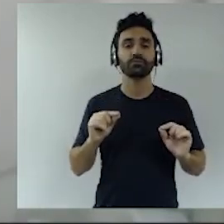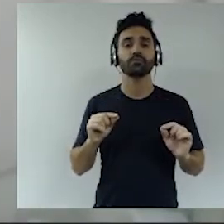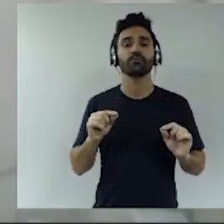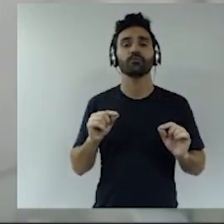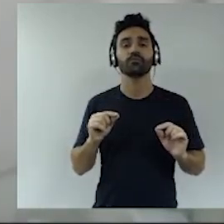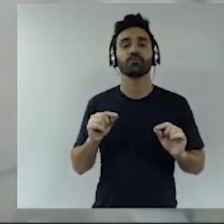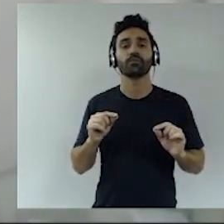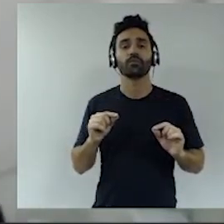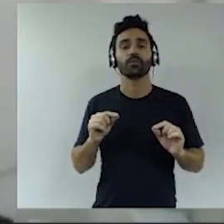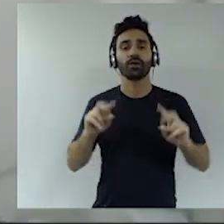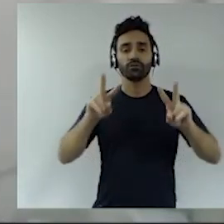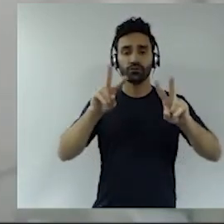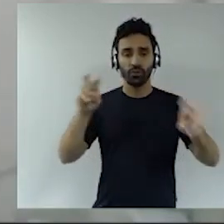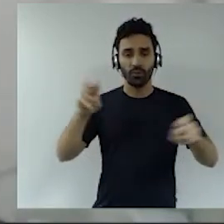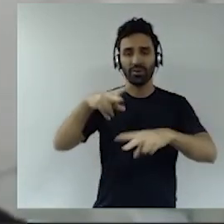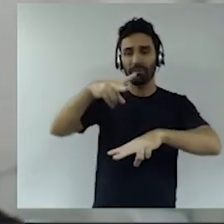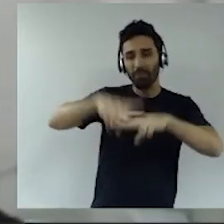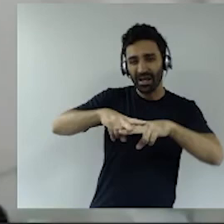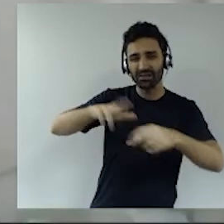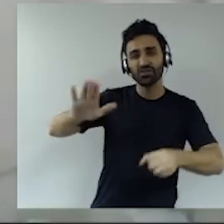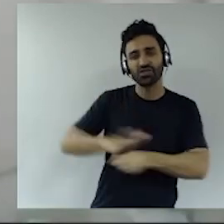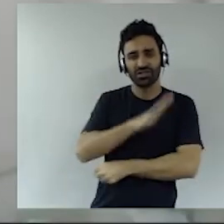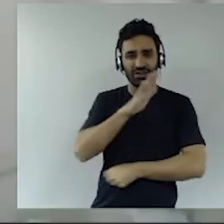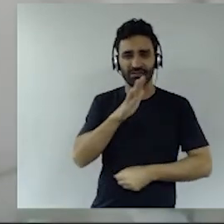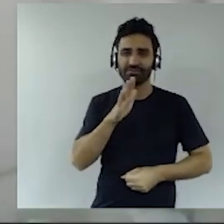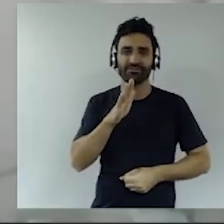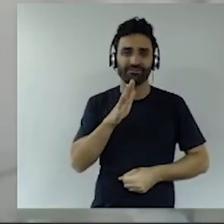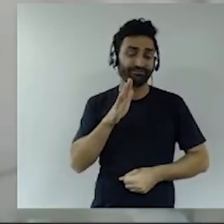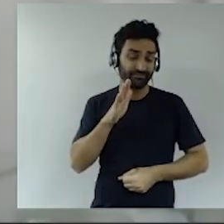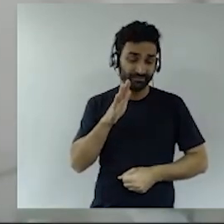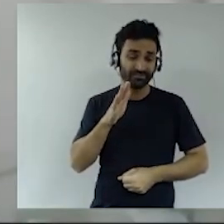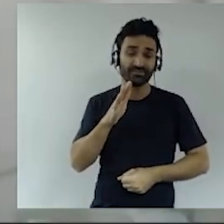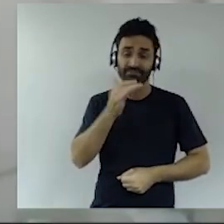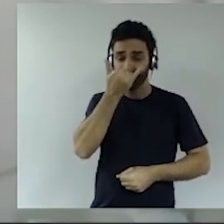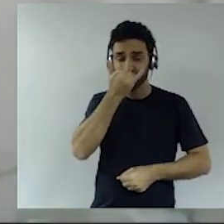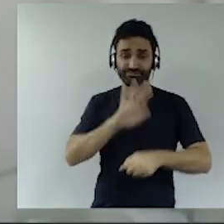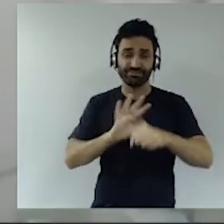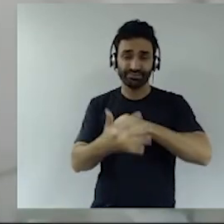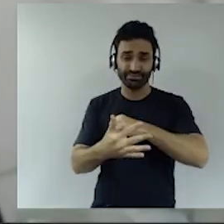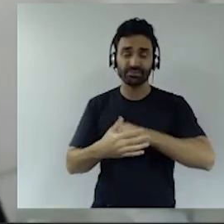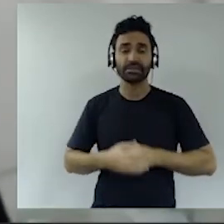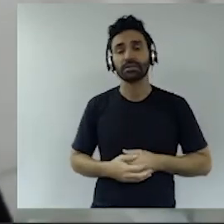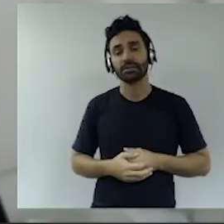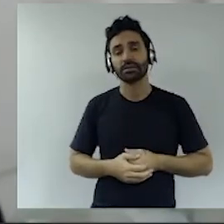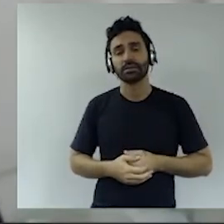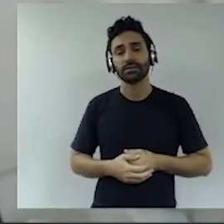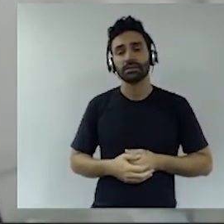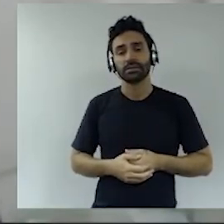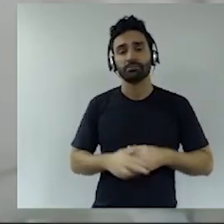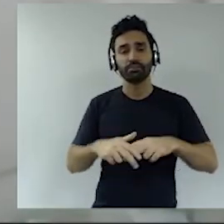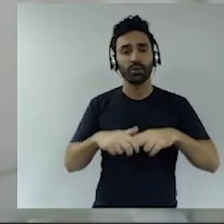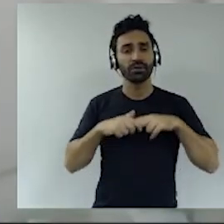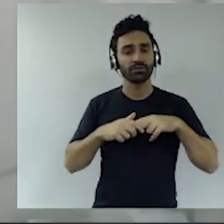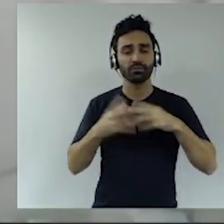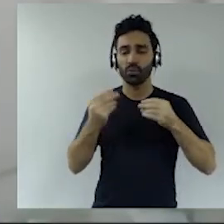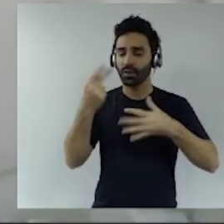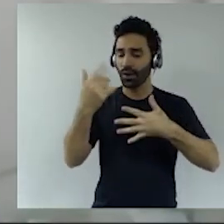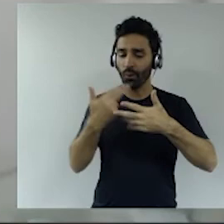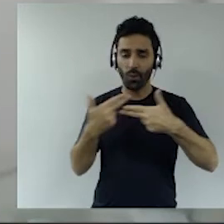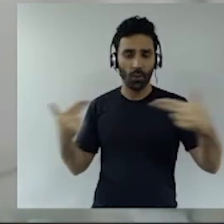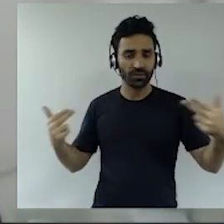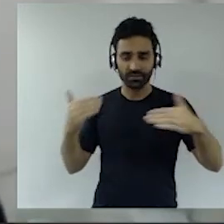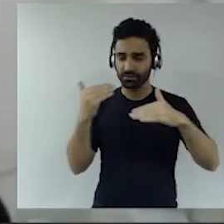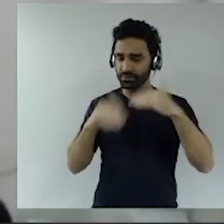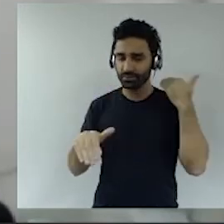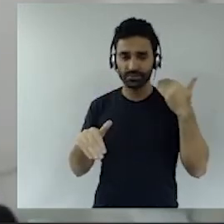na superlotação carcerária em tempos de Covid-19. O estado de coisas inconstitucional,